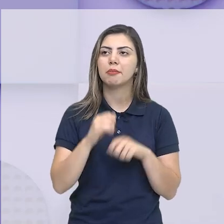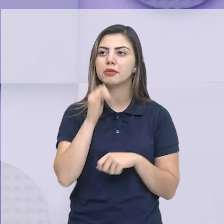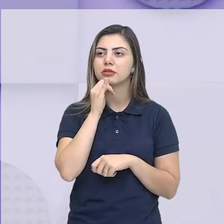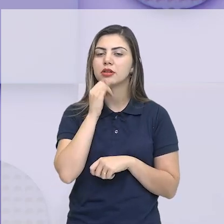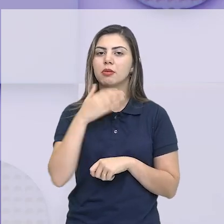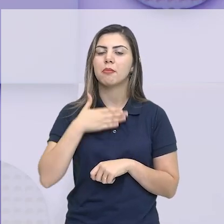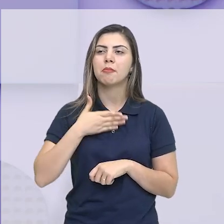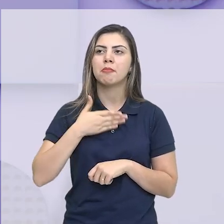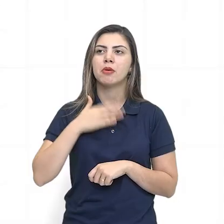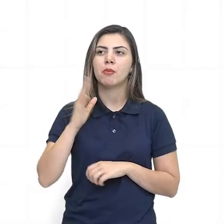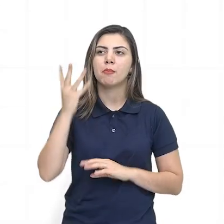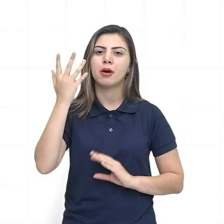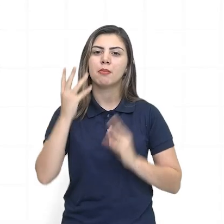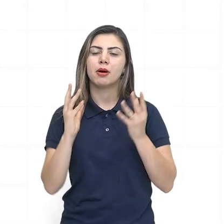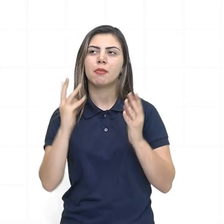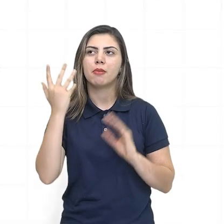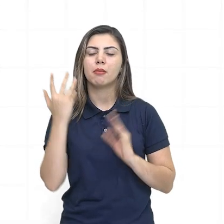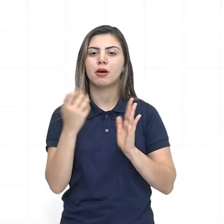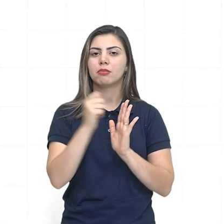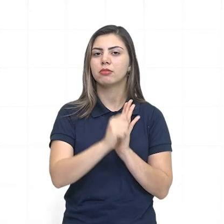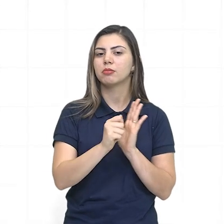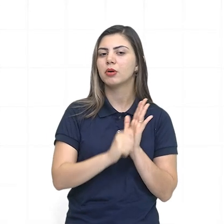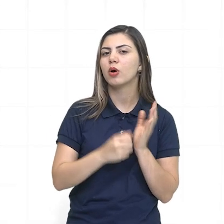suas memórias?